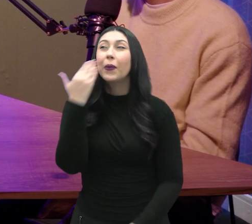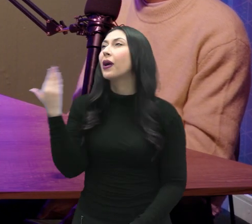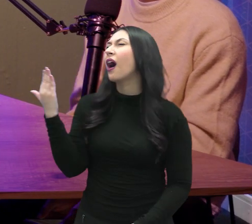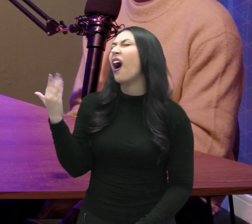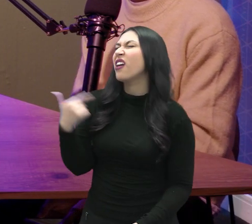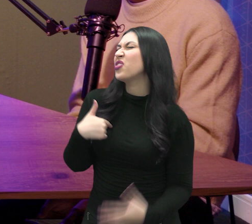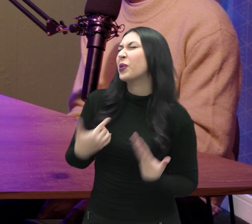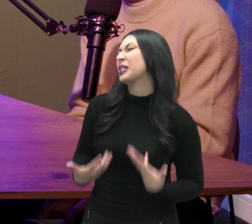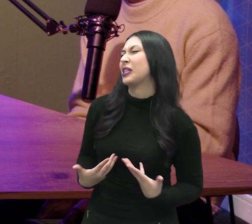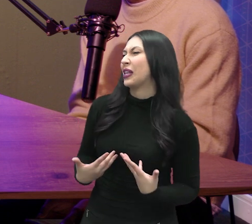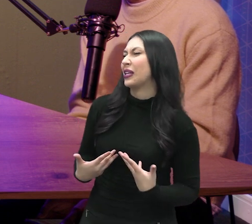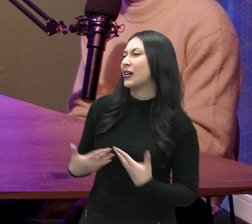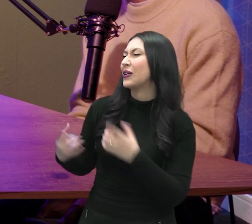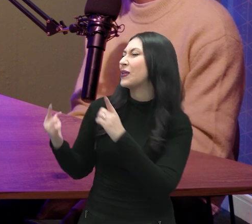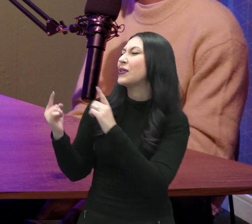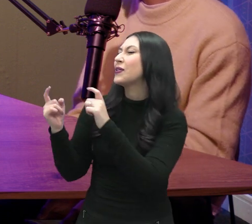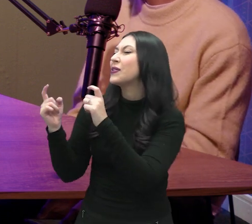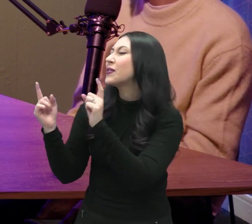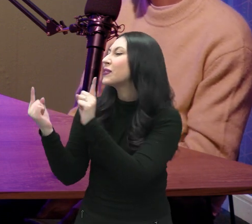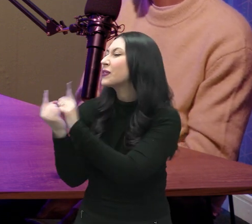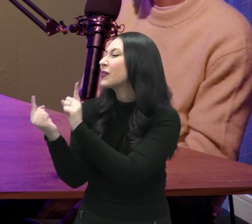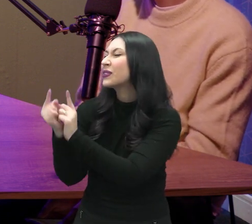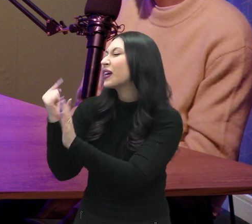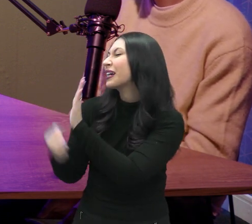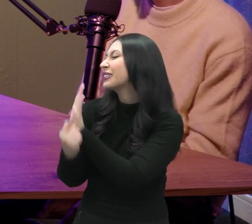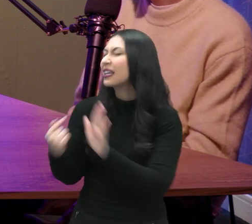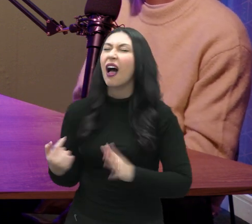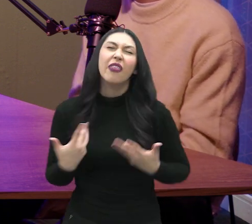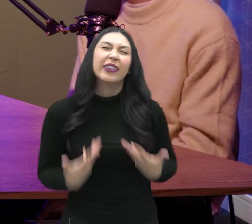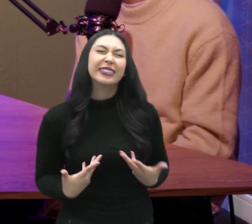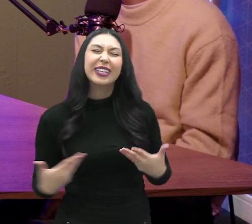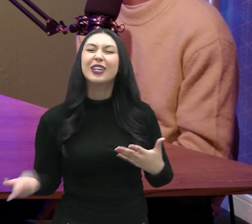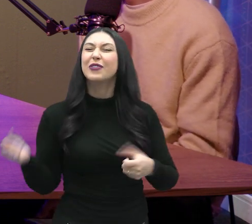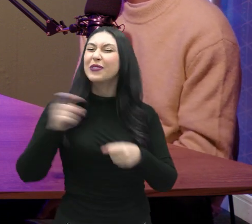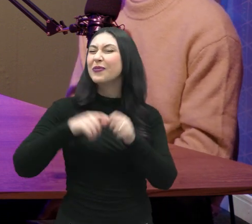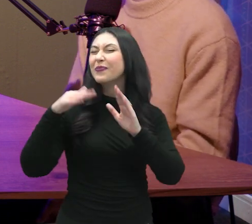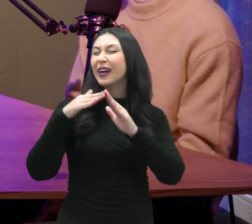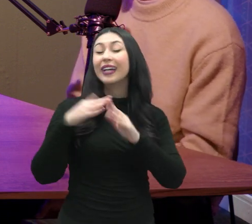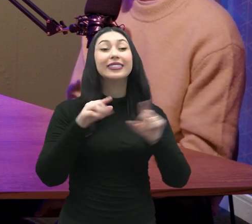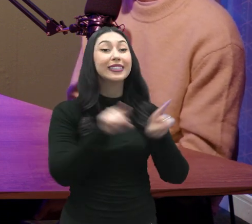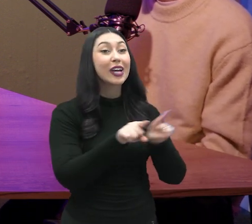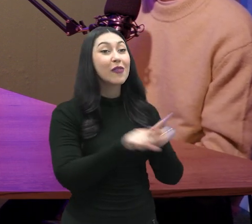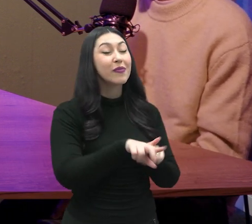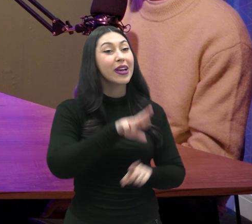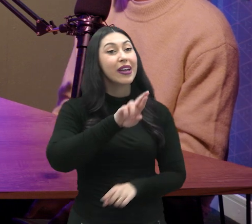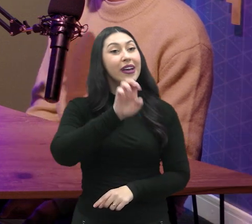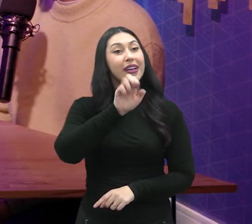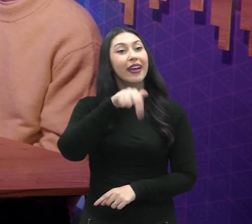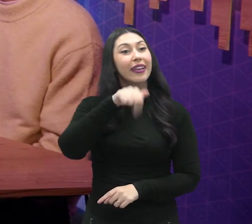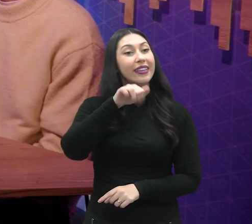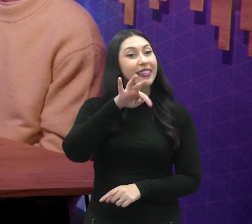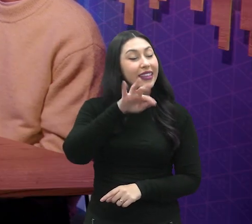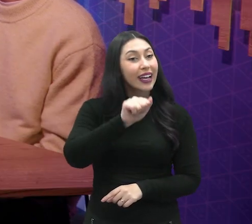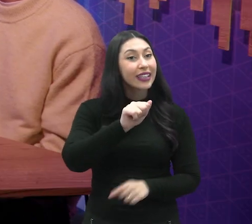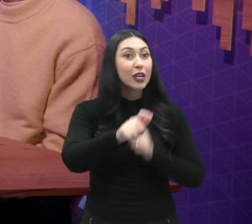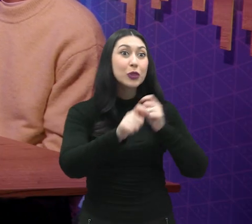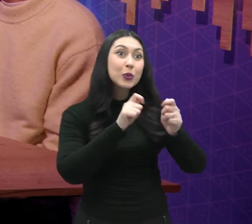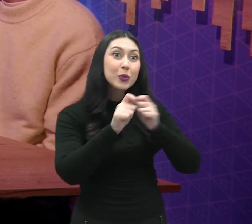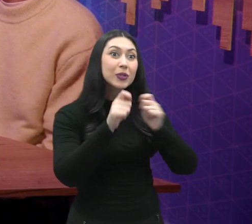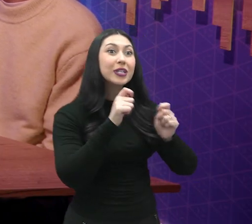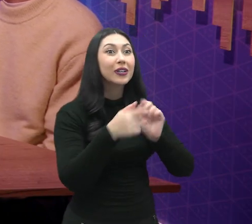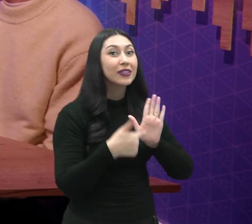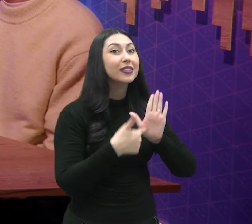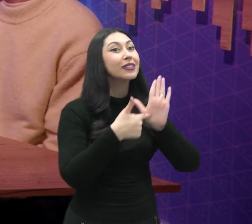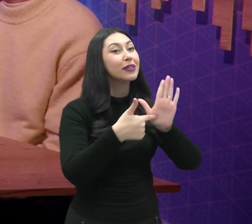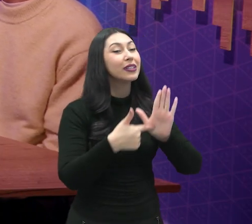Vera Fischer. Tô cansado, cancela essa consulta. Tô cansado, vou pra minha casa, tá ligado? Também tem a Renata no Jornal Nacional, que eu lembro muito